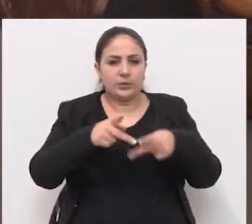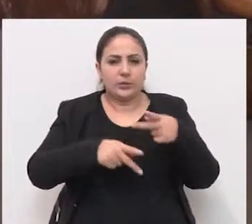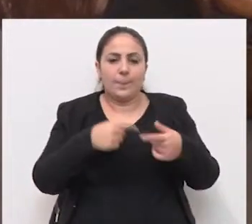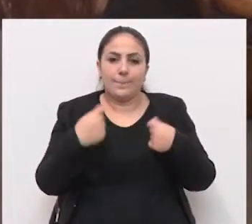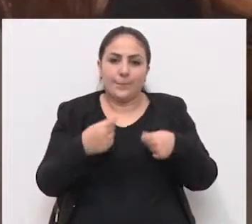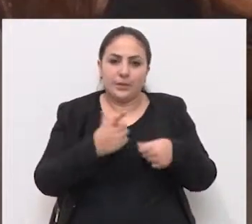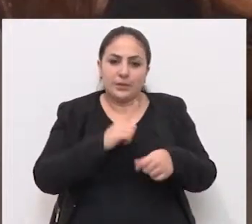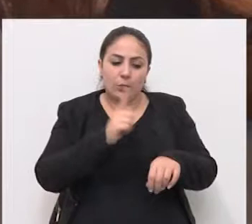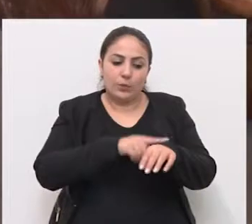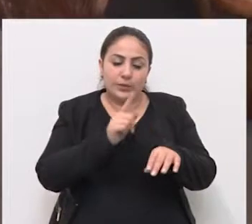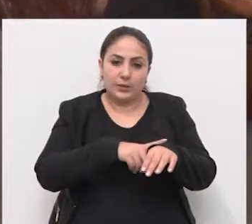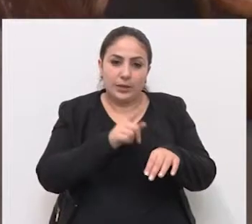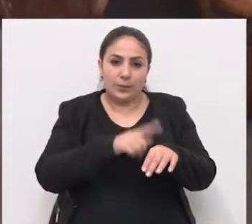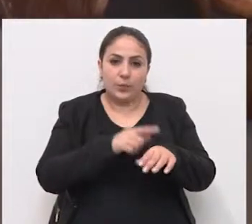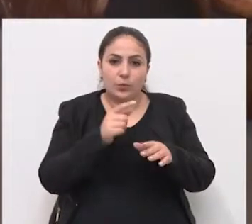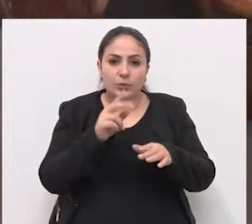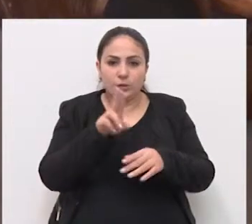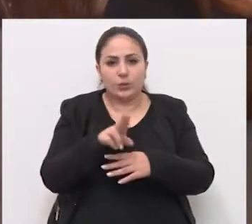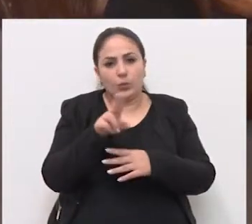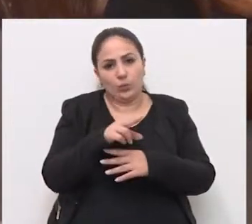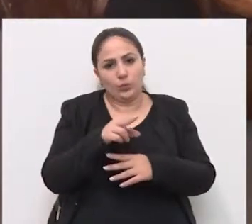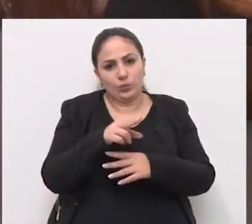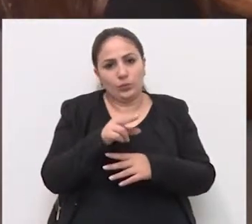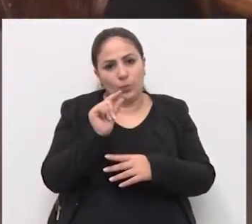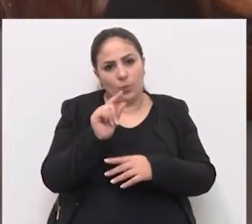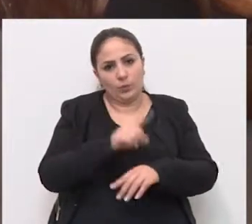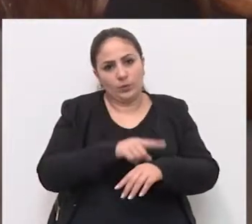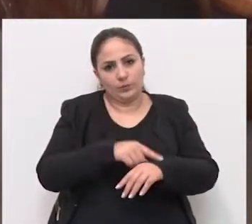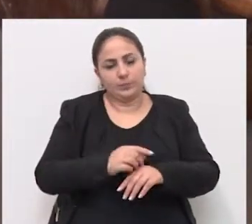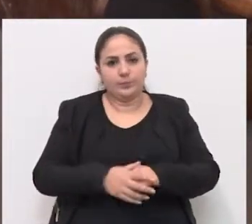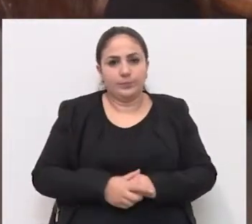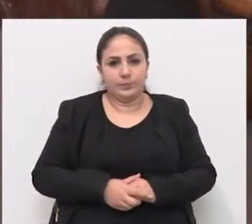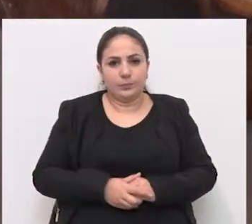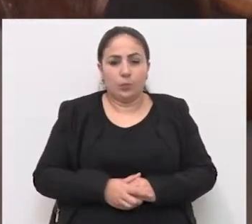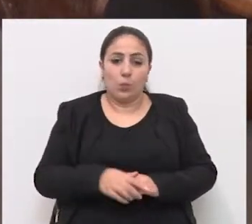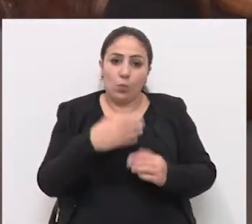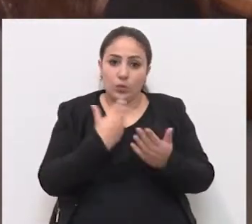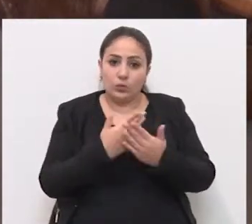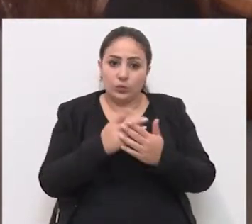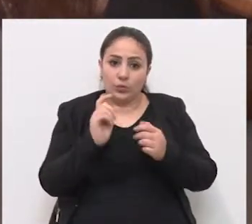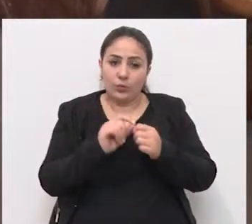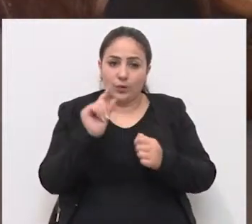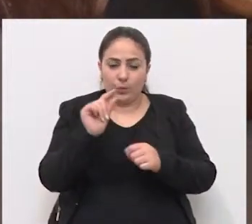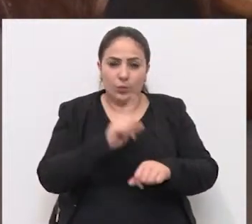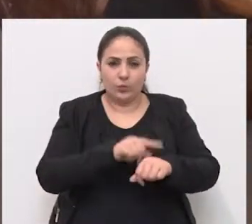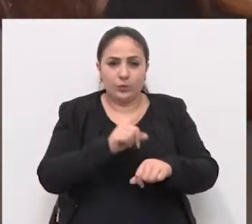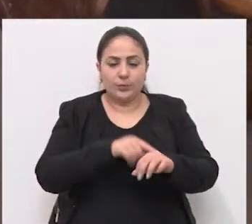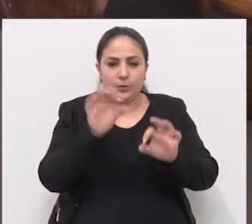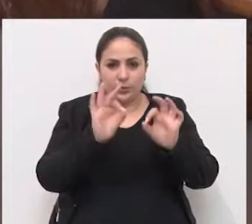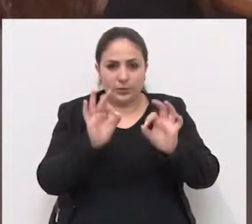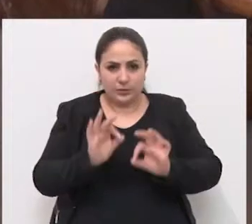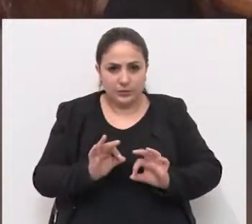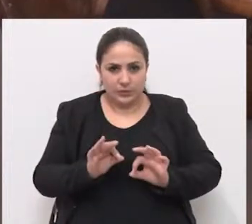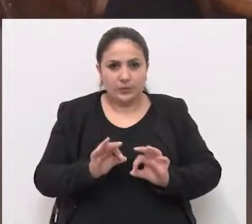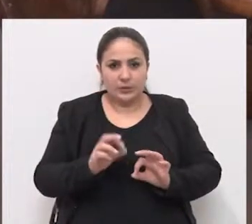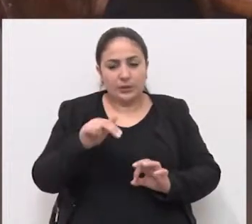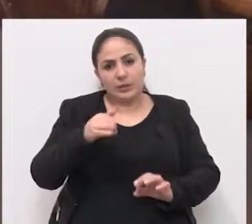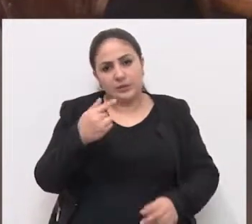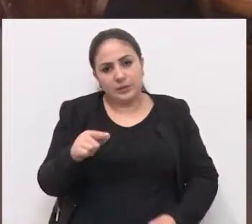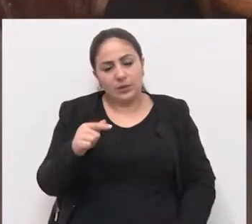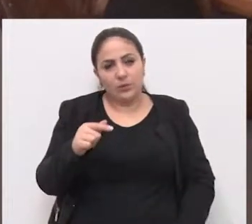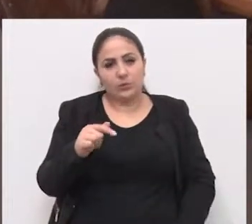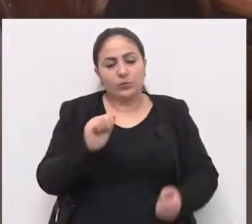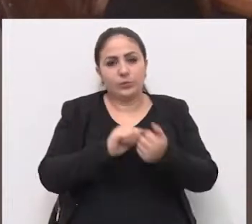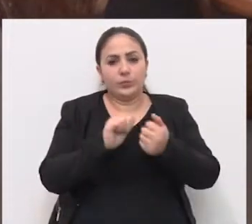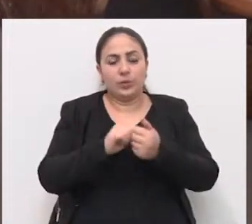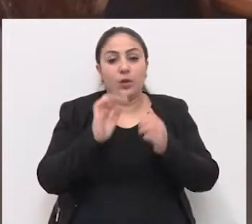por toda a população, ele tem um tempo de vida útil muito pequeno. Um estudo realizado recentemente pela Organização